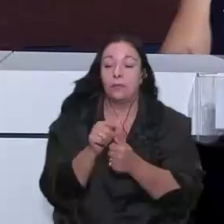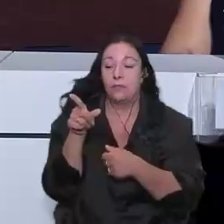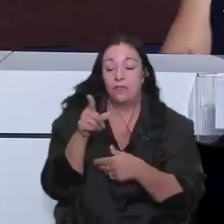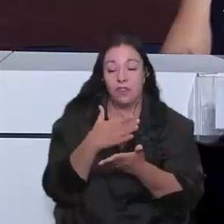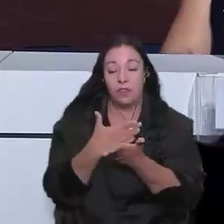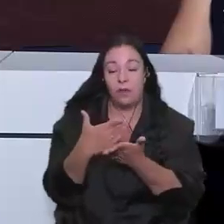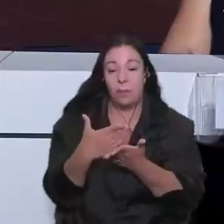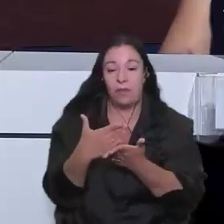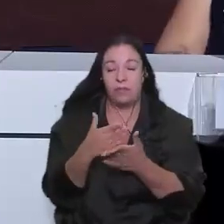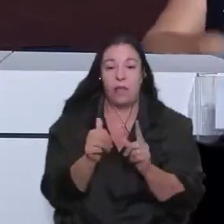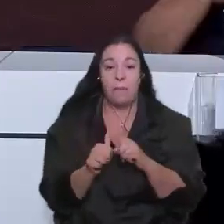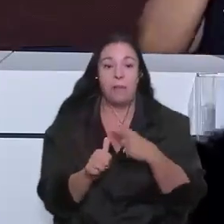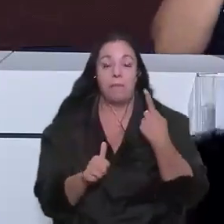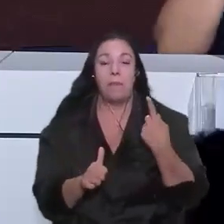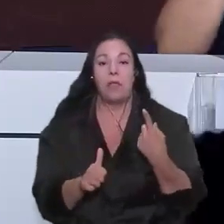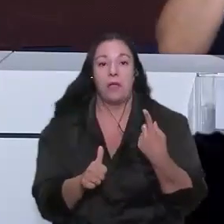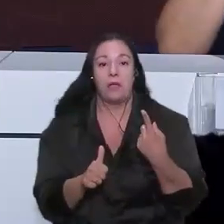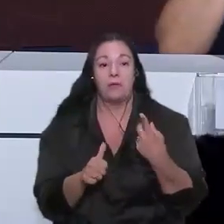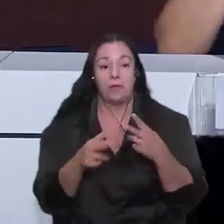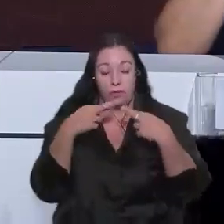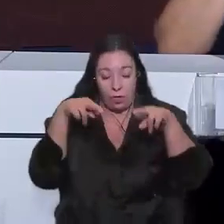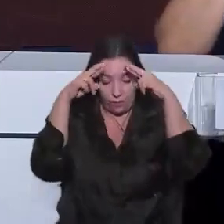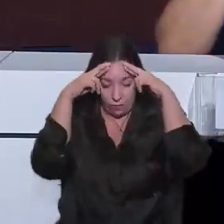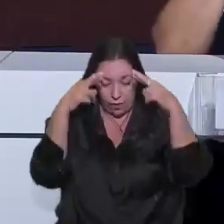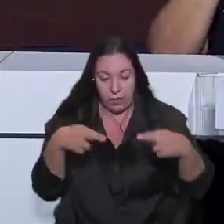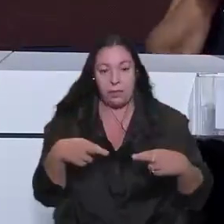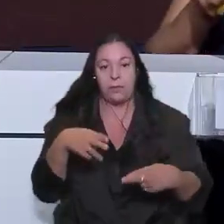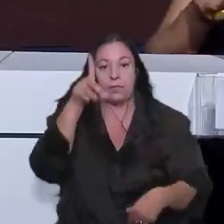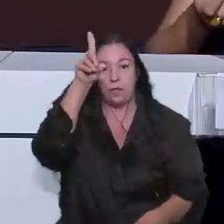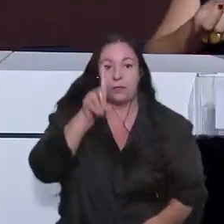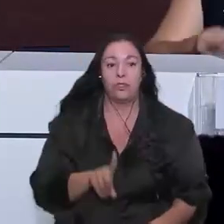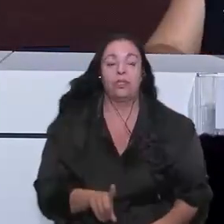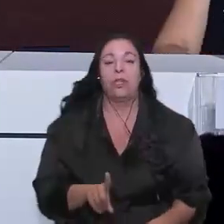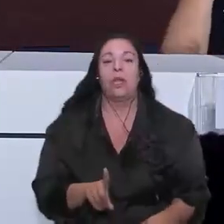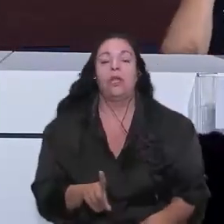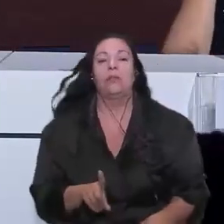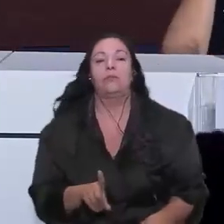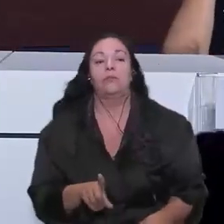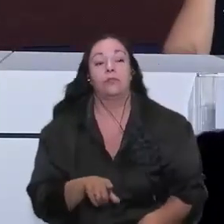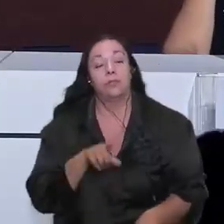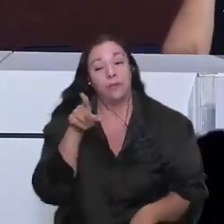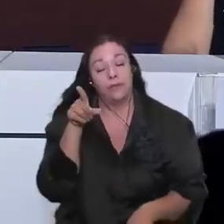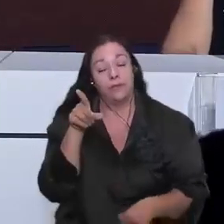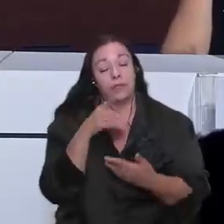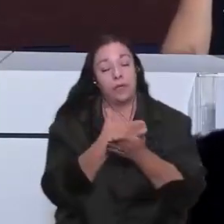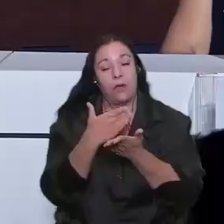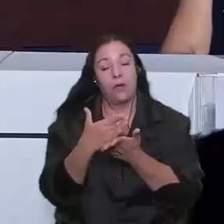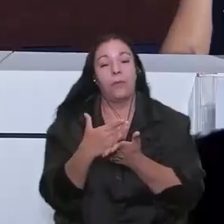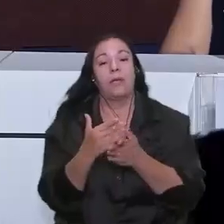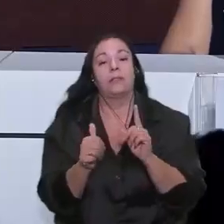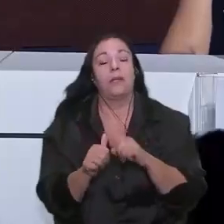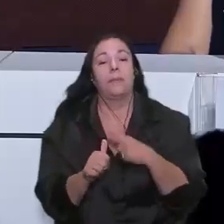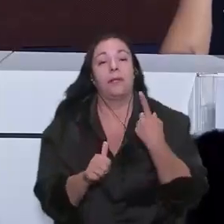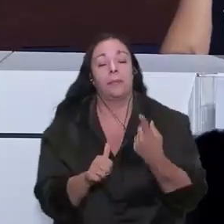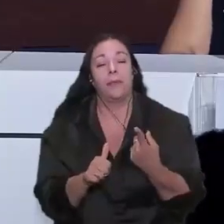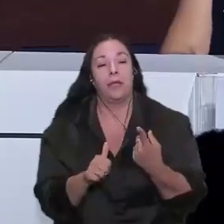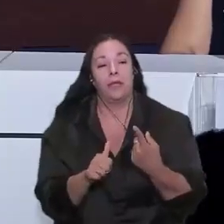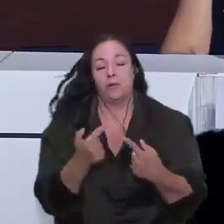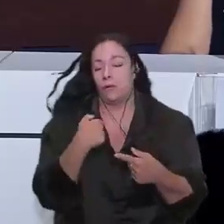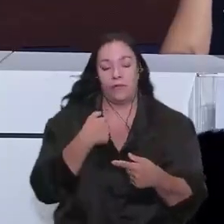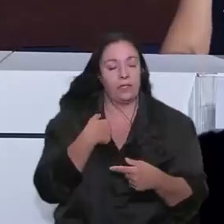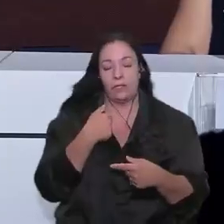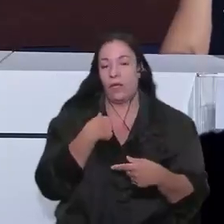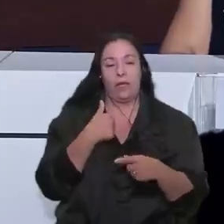primeiro. Então, eu só vou respeitar os direitos destes e daqueles e daqueles outros se você começar respeitando primeiro. Não vou ser